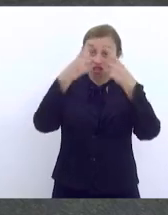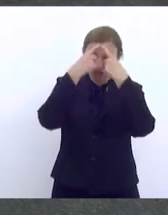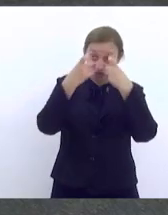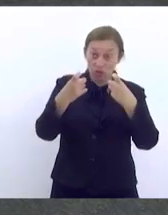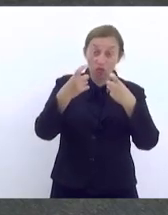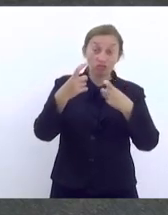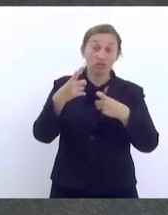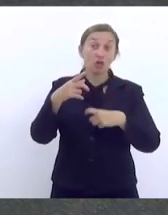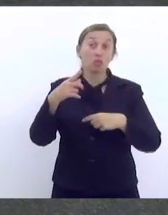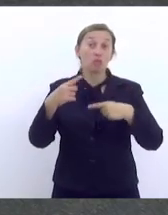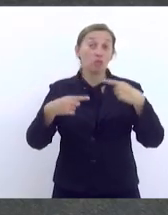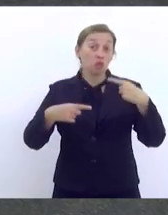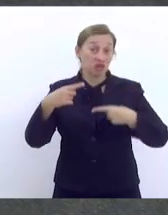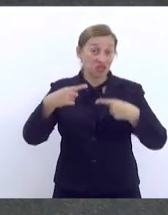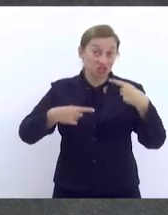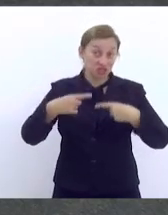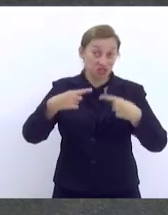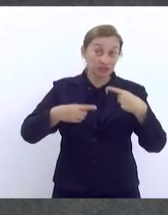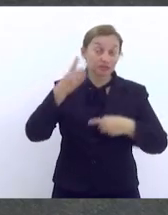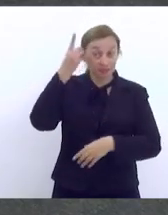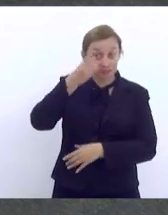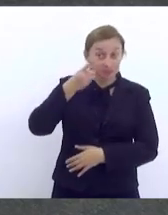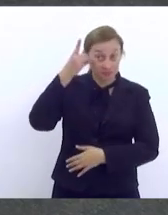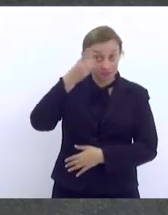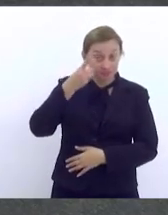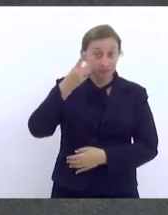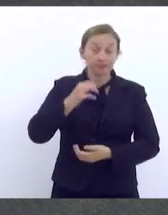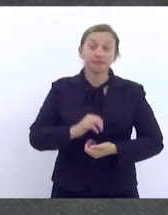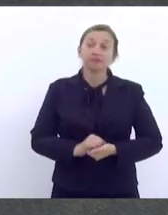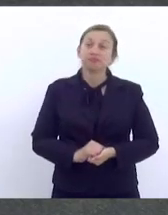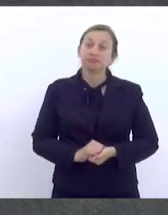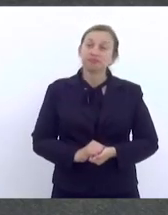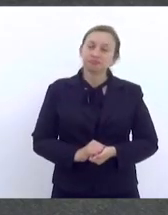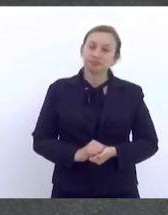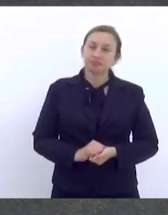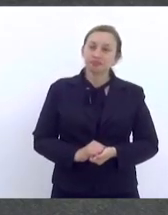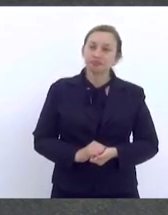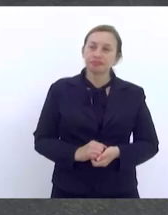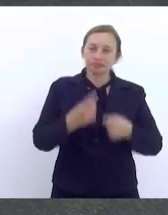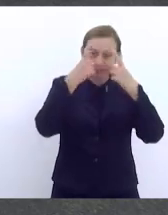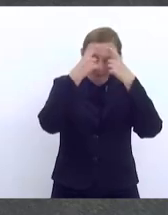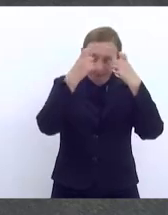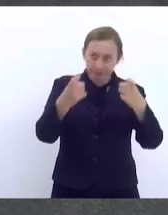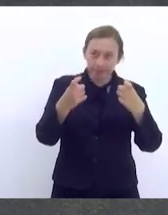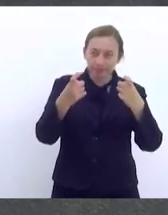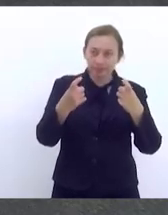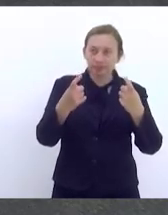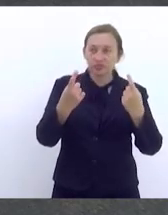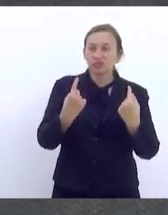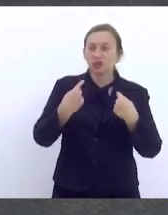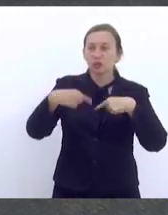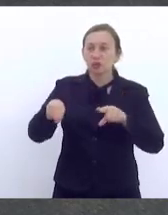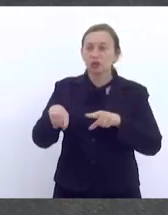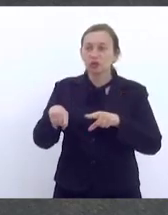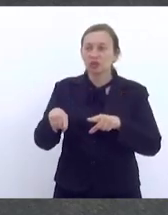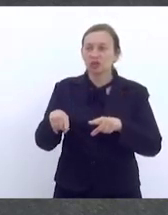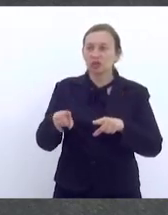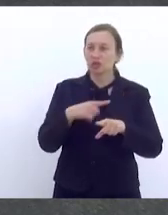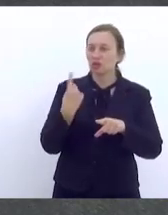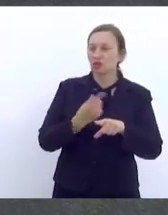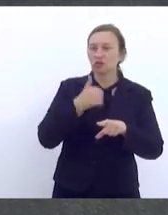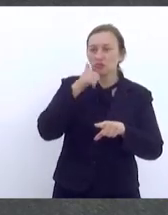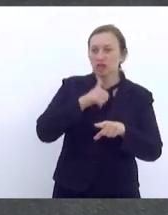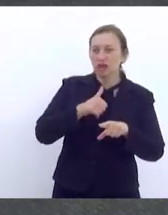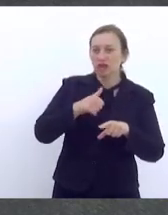política deputados e deputadas a violência política contra nós mulheres ela